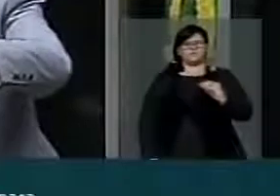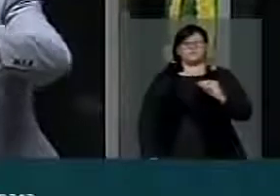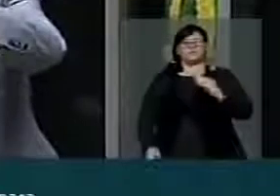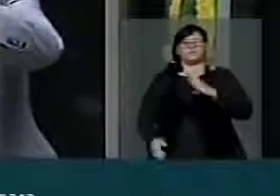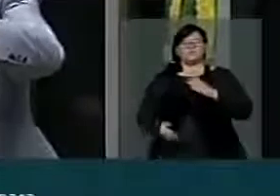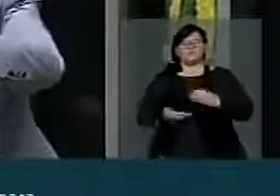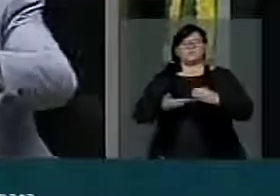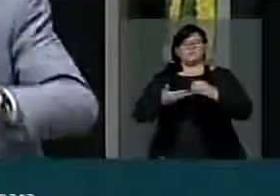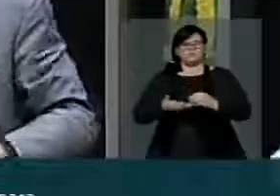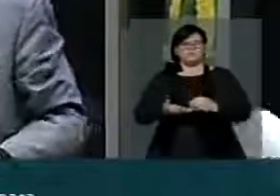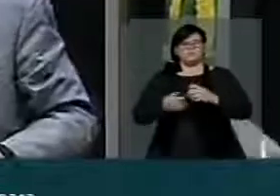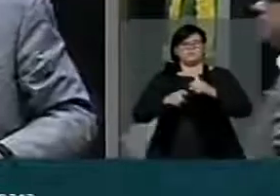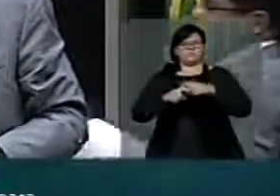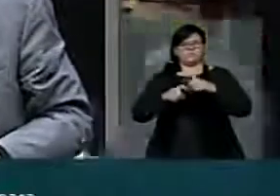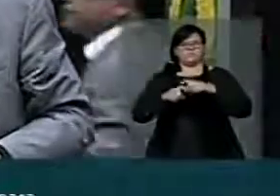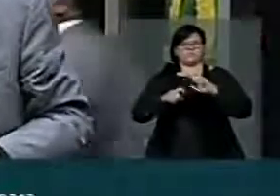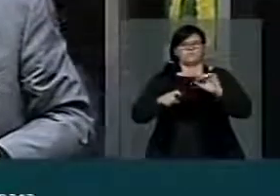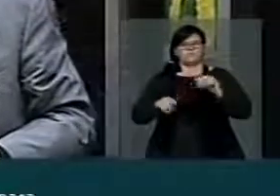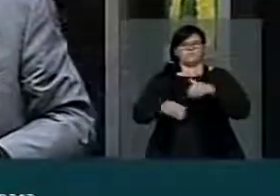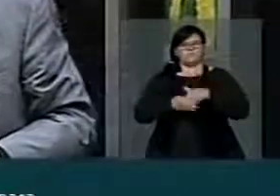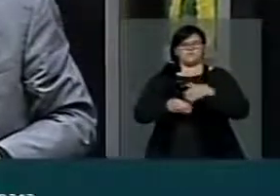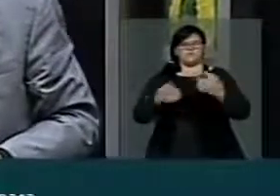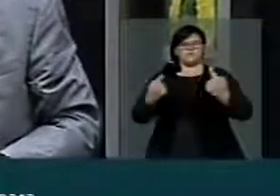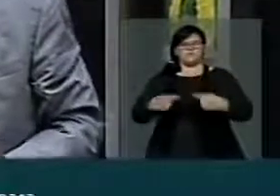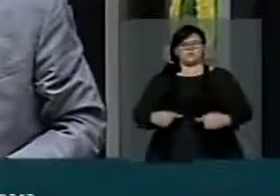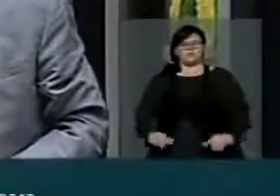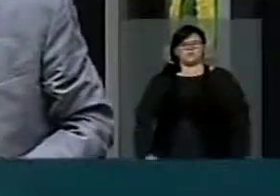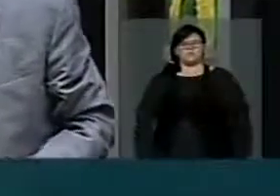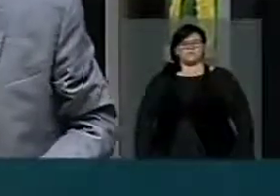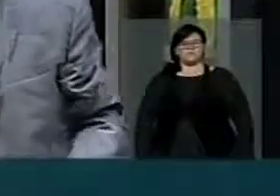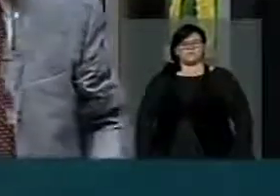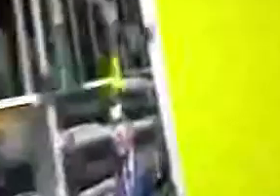por médicos e vão votar contra essa medida provisória.